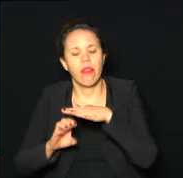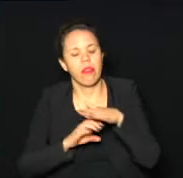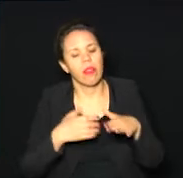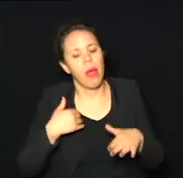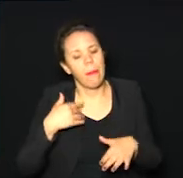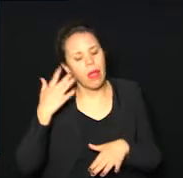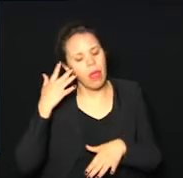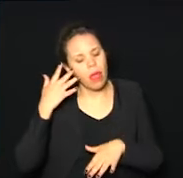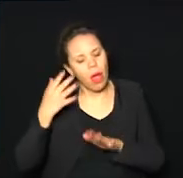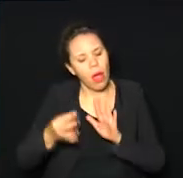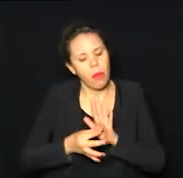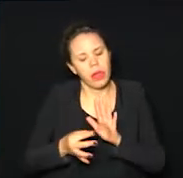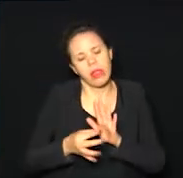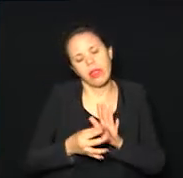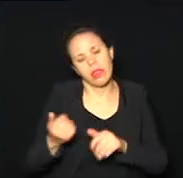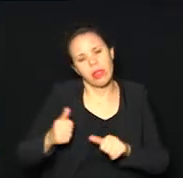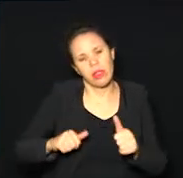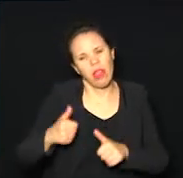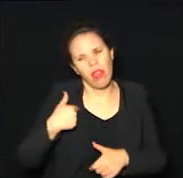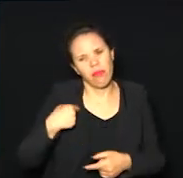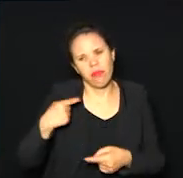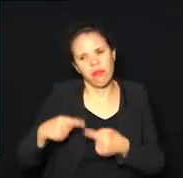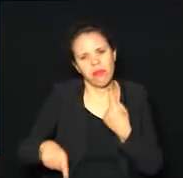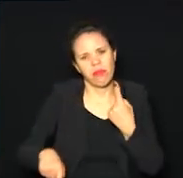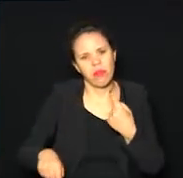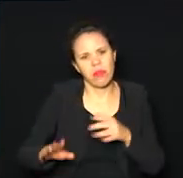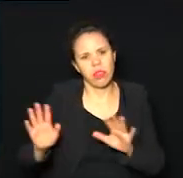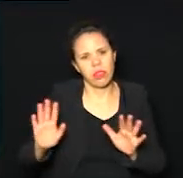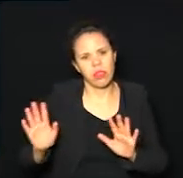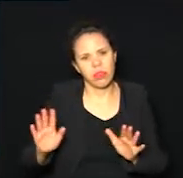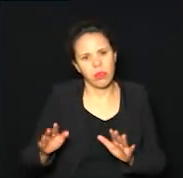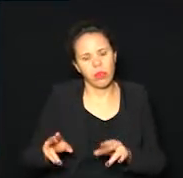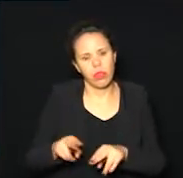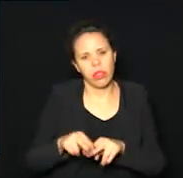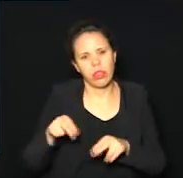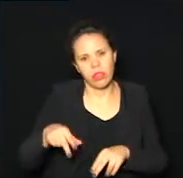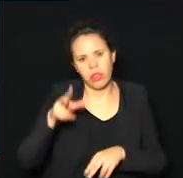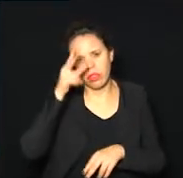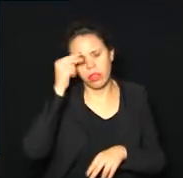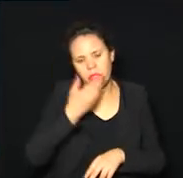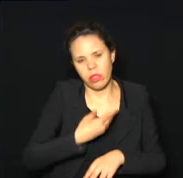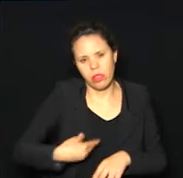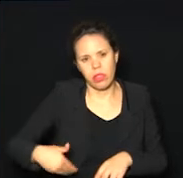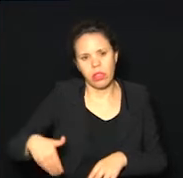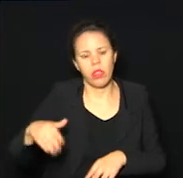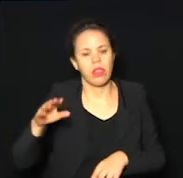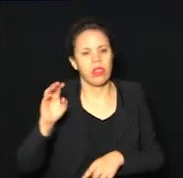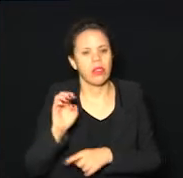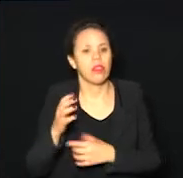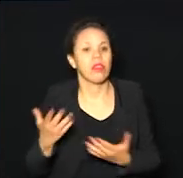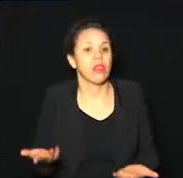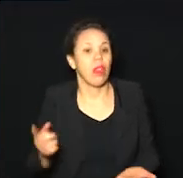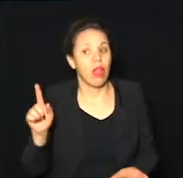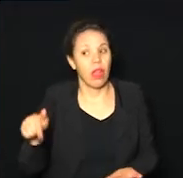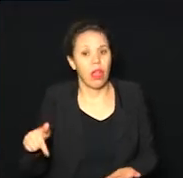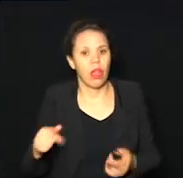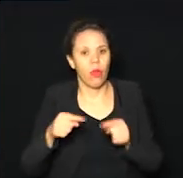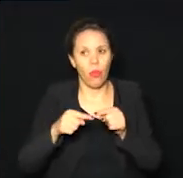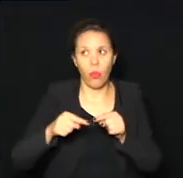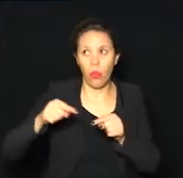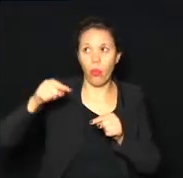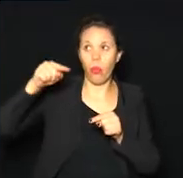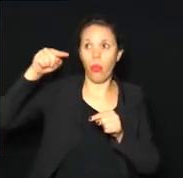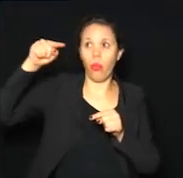avaliação, inclusive, equivocado por parte do prefeito, do governador de estado, porque a curva não